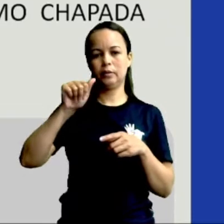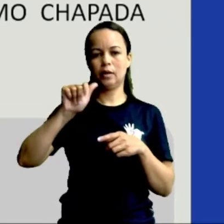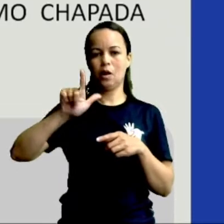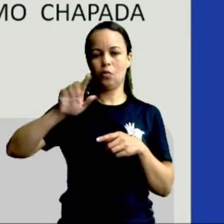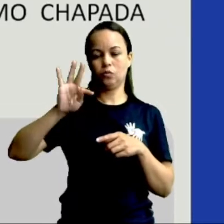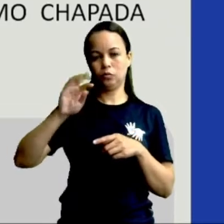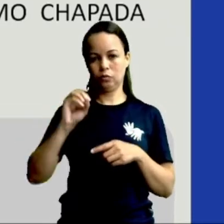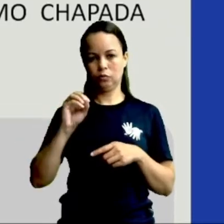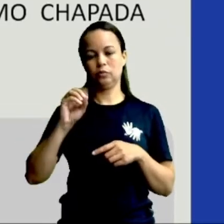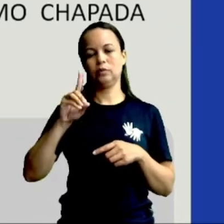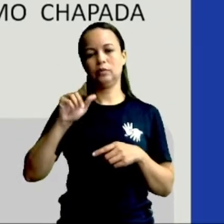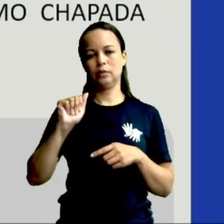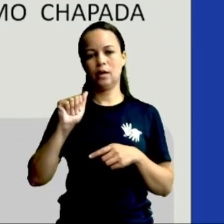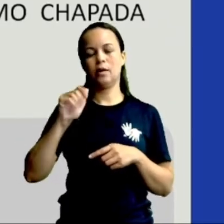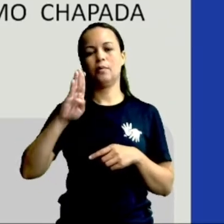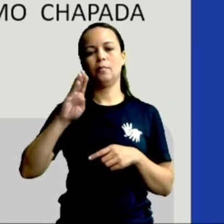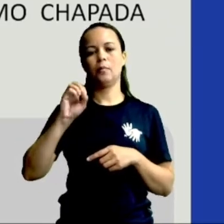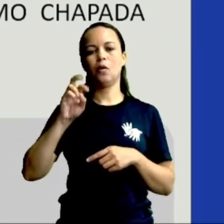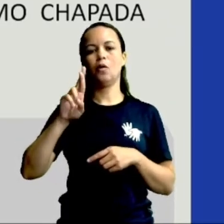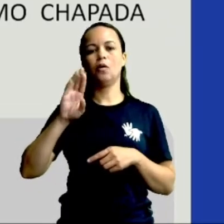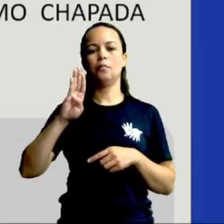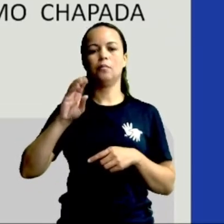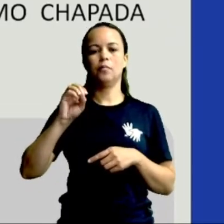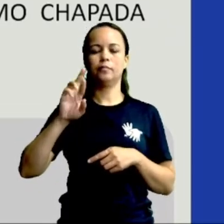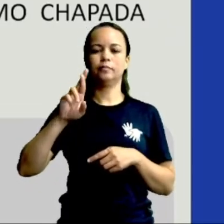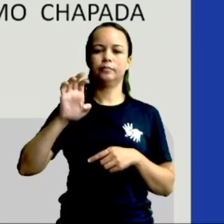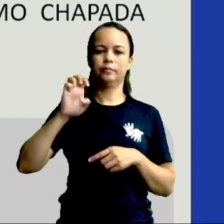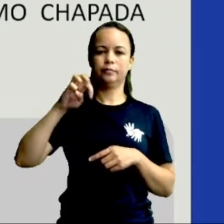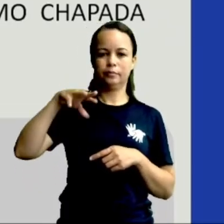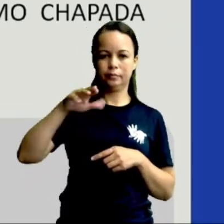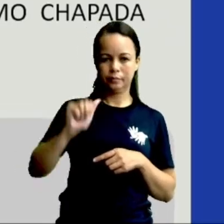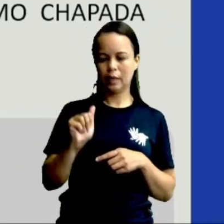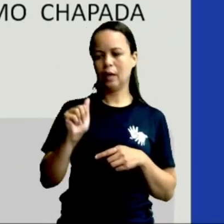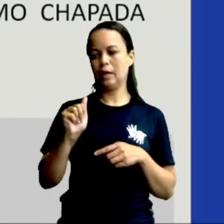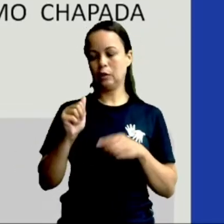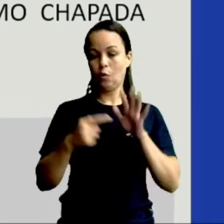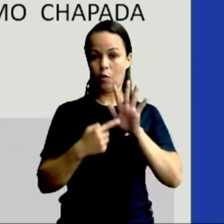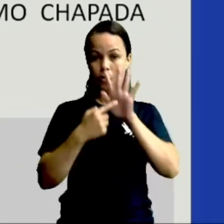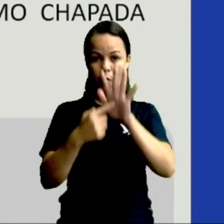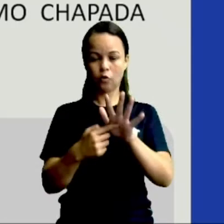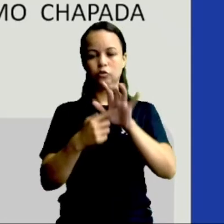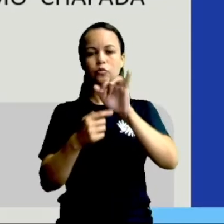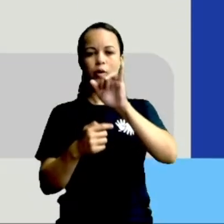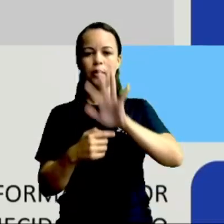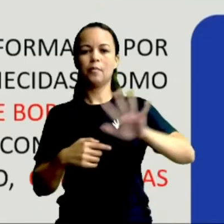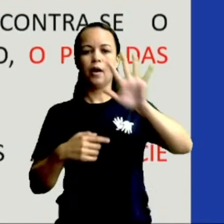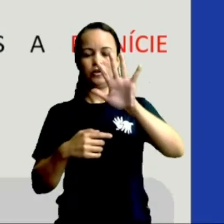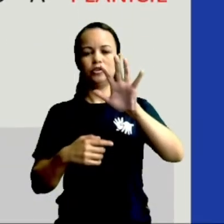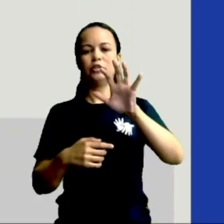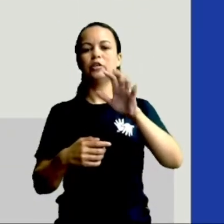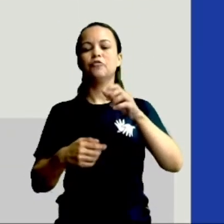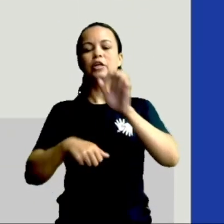eu trouxe para você uma foto da Chapada Diamantina, que fica na Bahia.